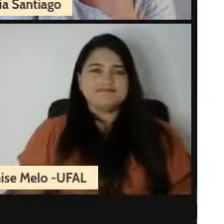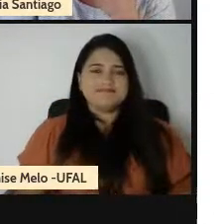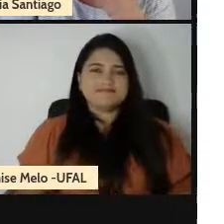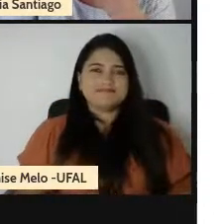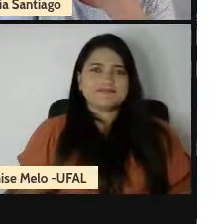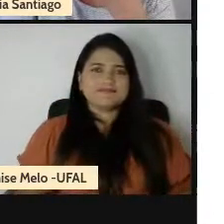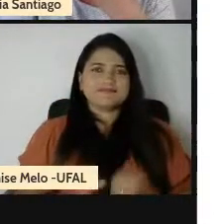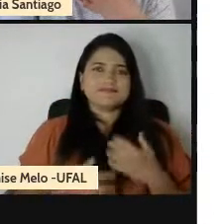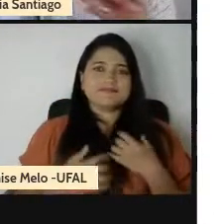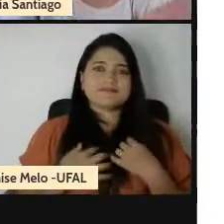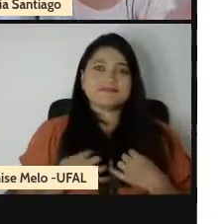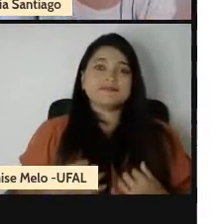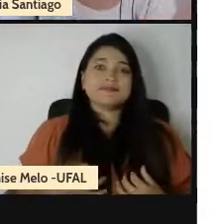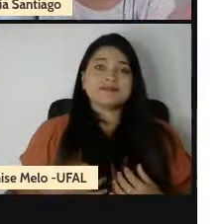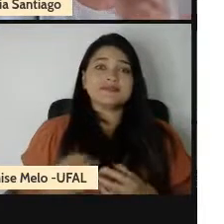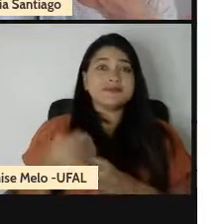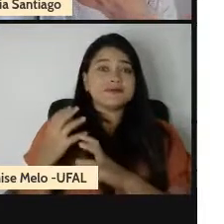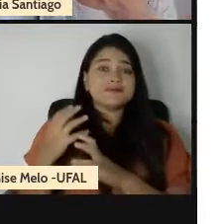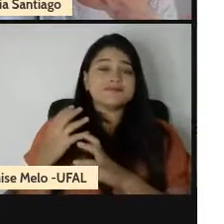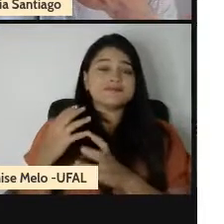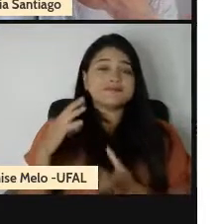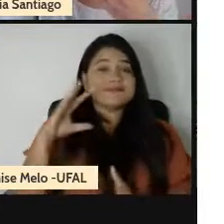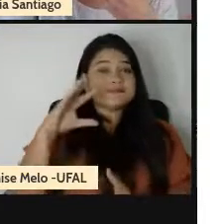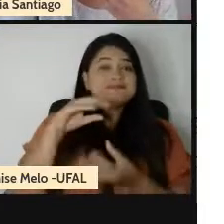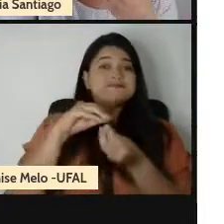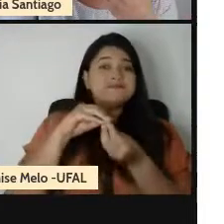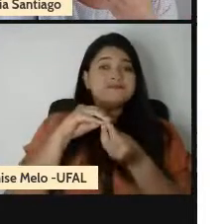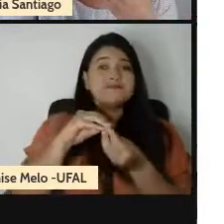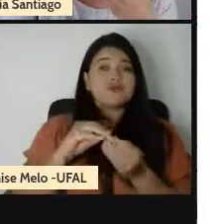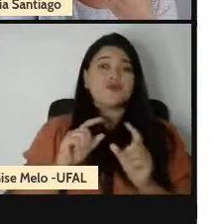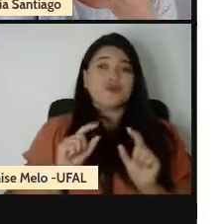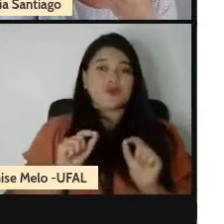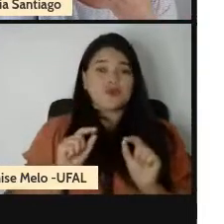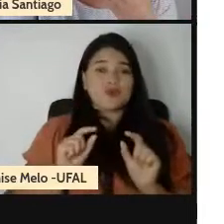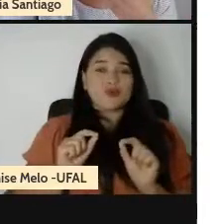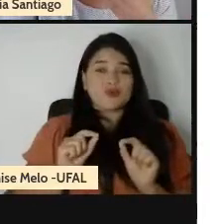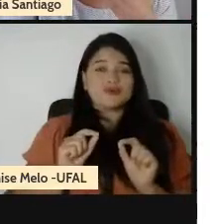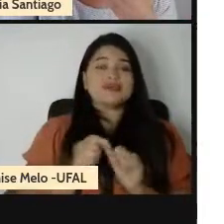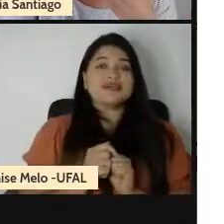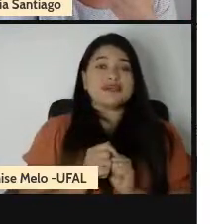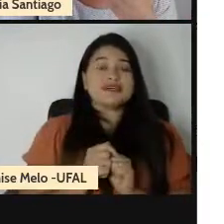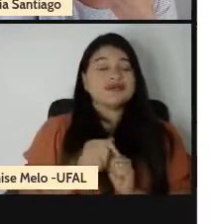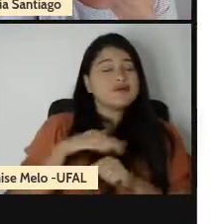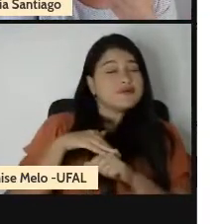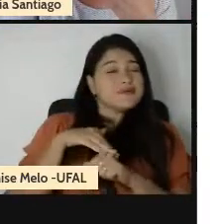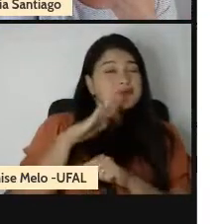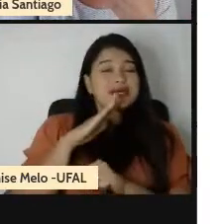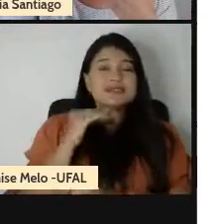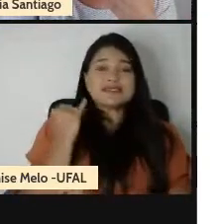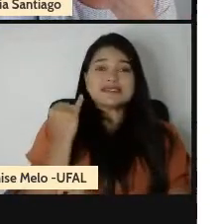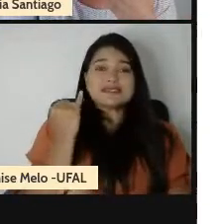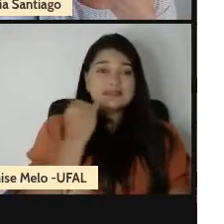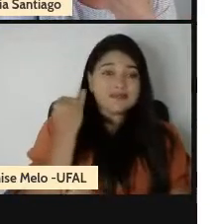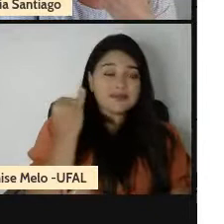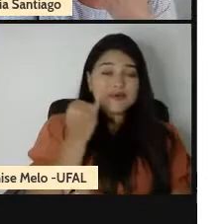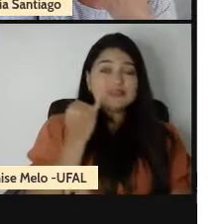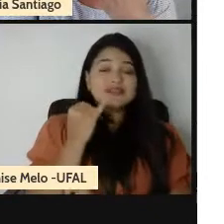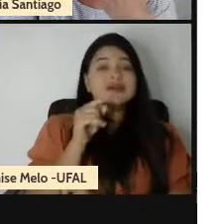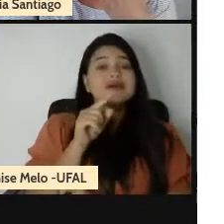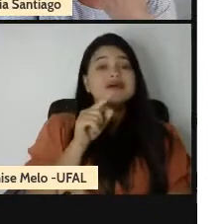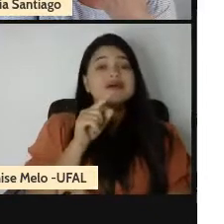Então, algumas considerações eu já acabei antecipando, mas o mais importante é a